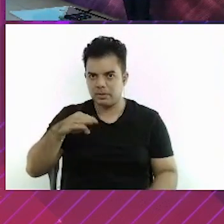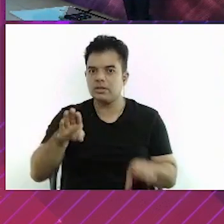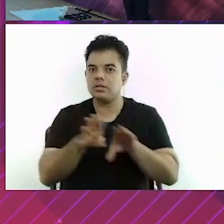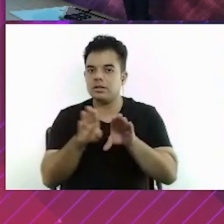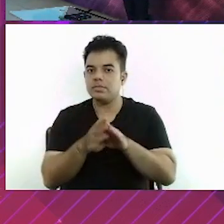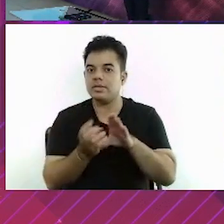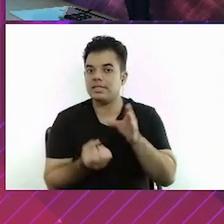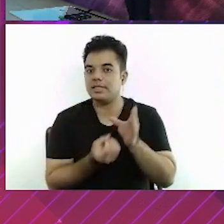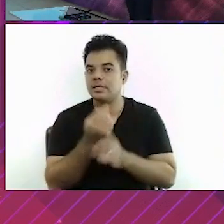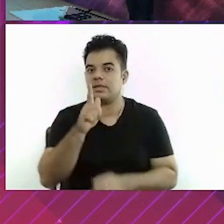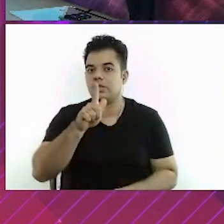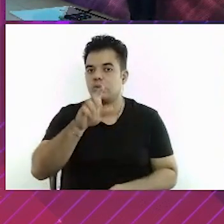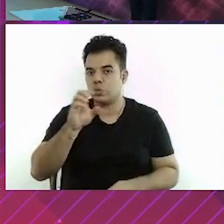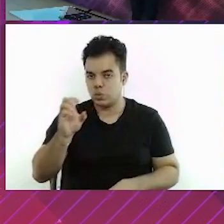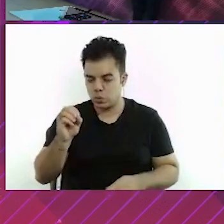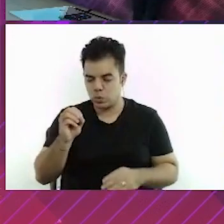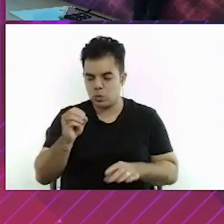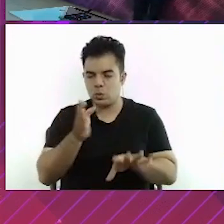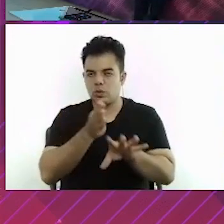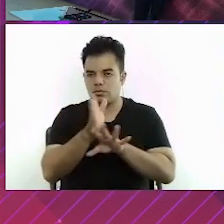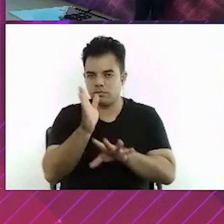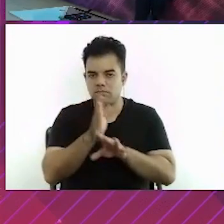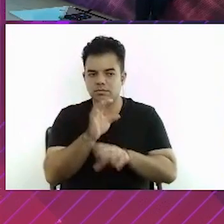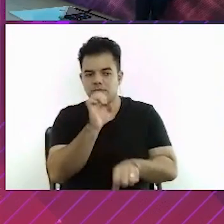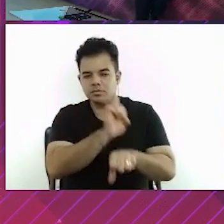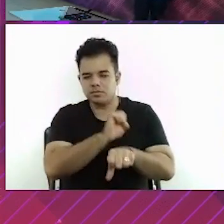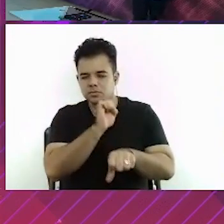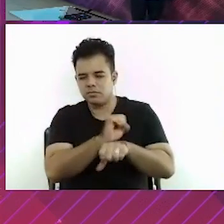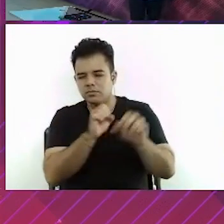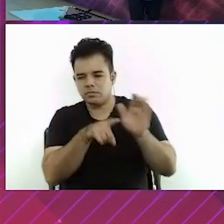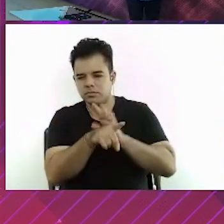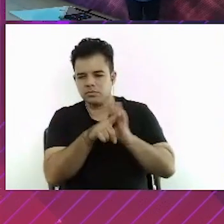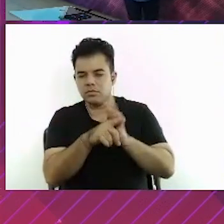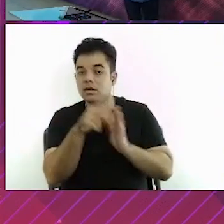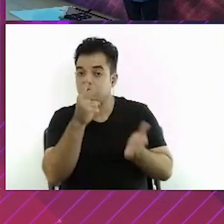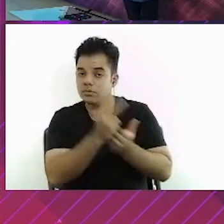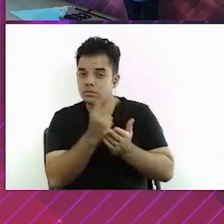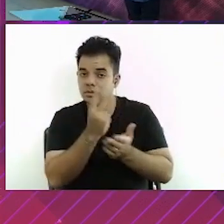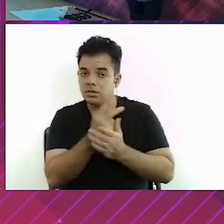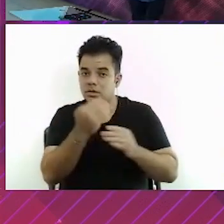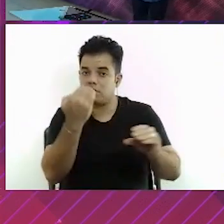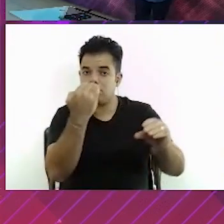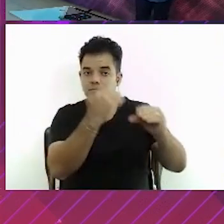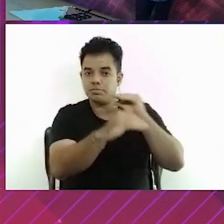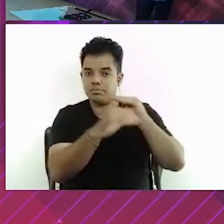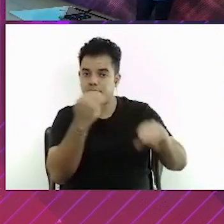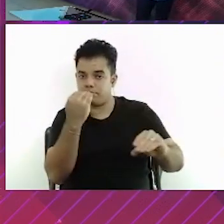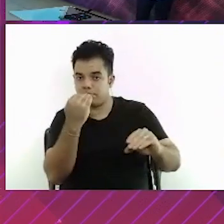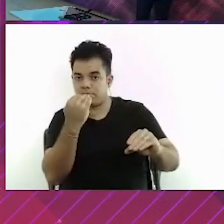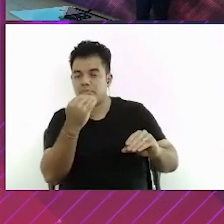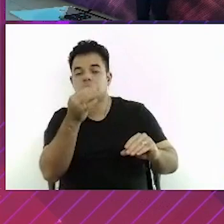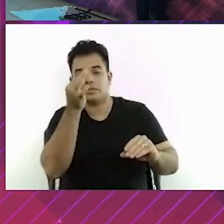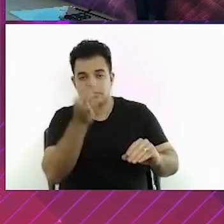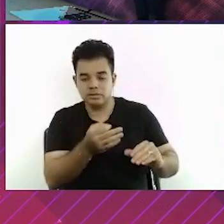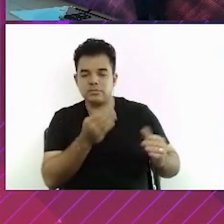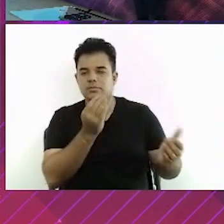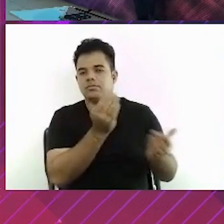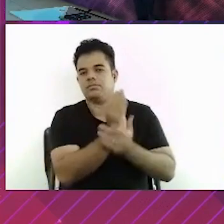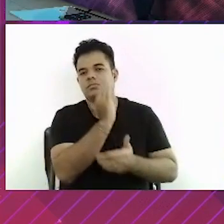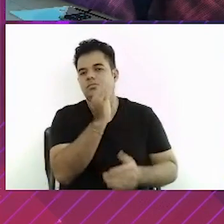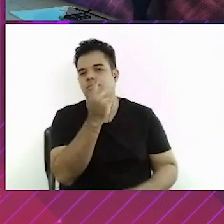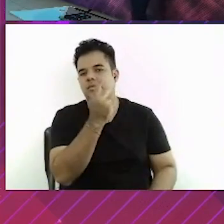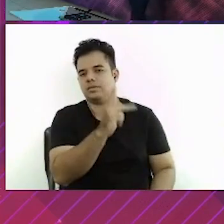channel, e fica escutando nesse barramento. Sempre que chegar uma mensagem do barramento, você tem uma confirmação do broker.